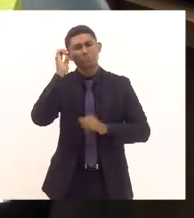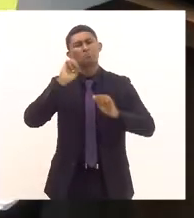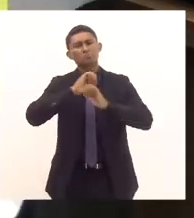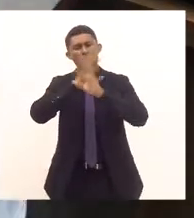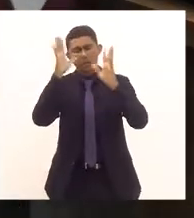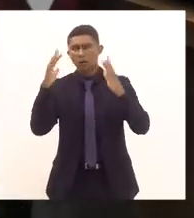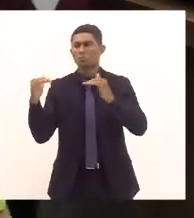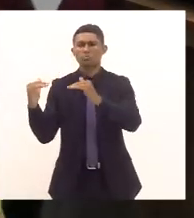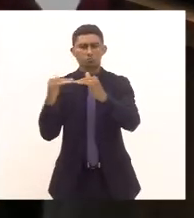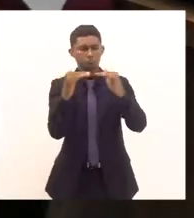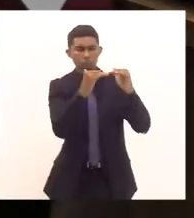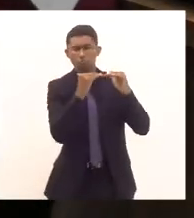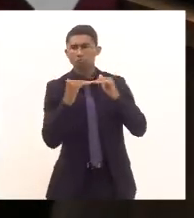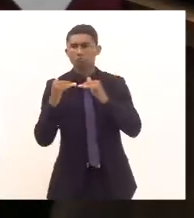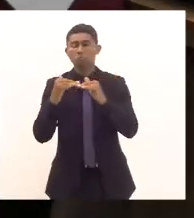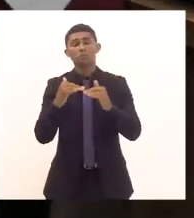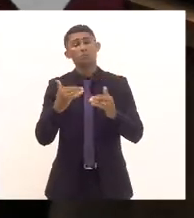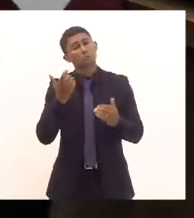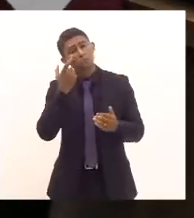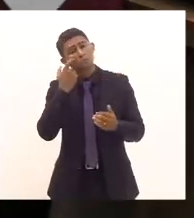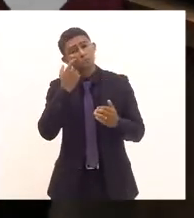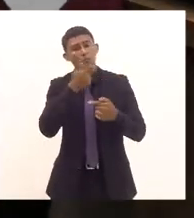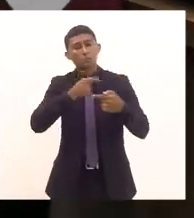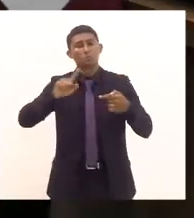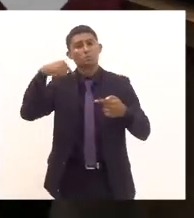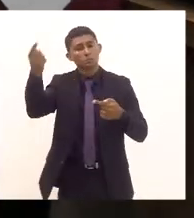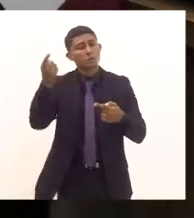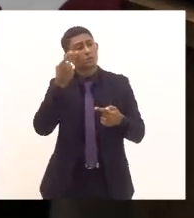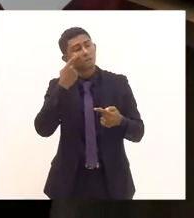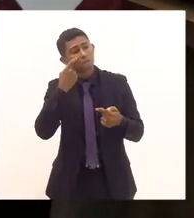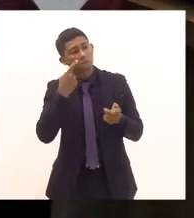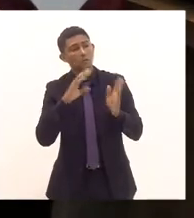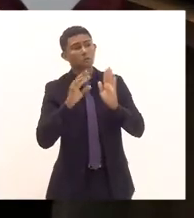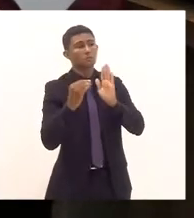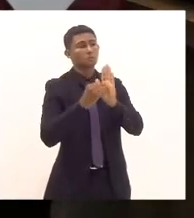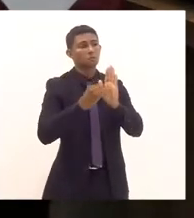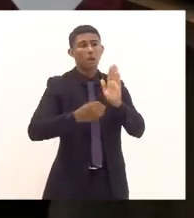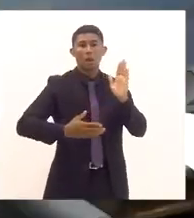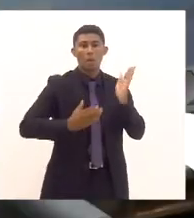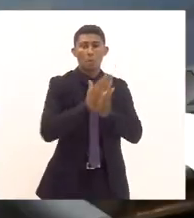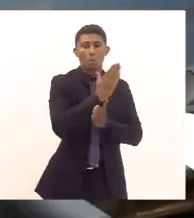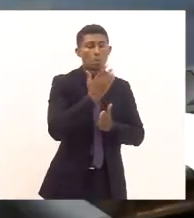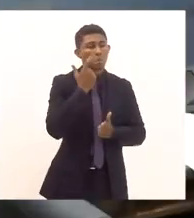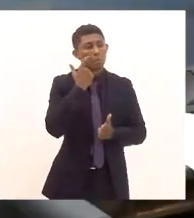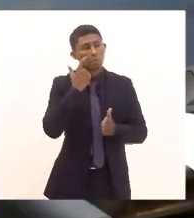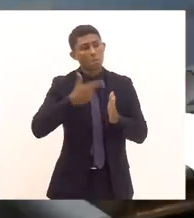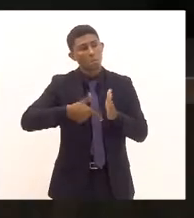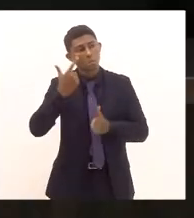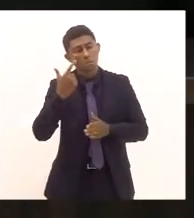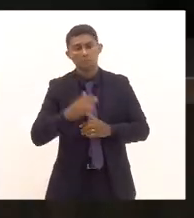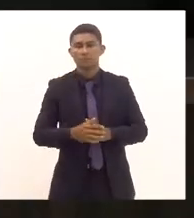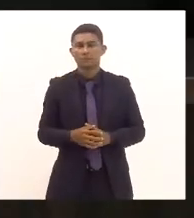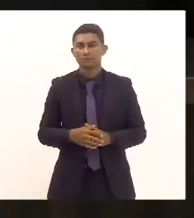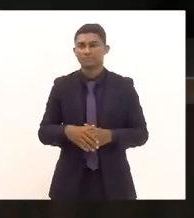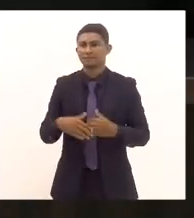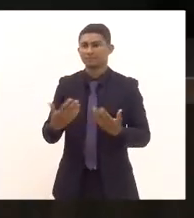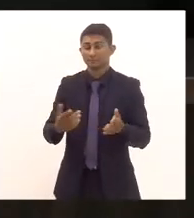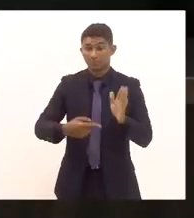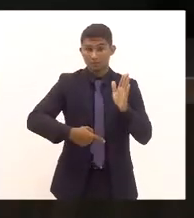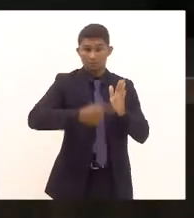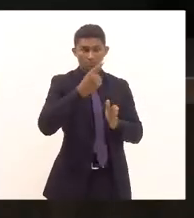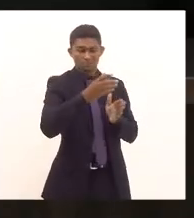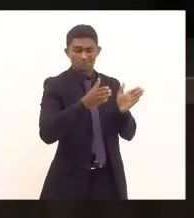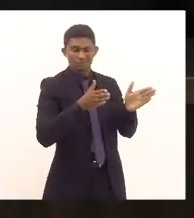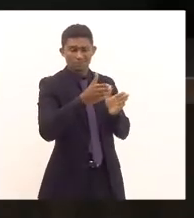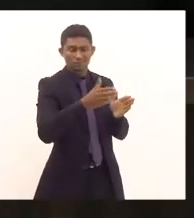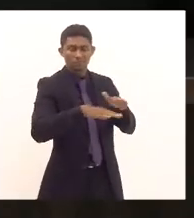concordado Então gostaria de trazer na semana que vem para aprovação final já em segunda há nada mais a tratar na primeira